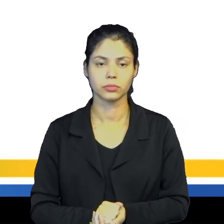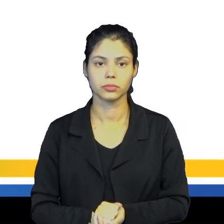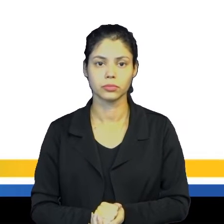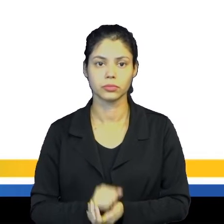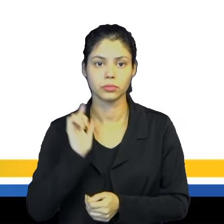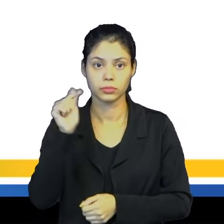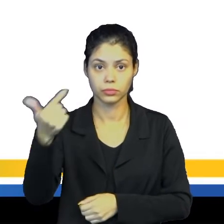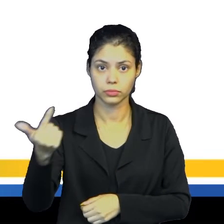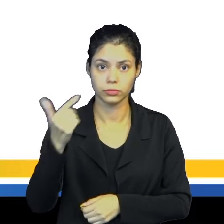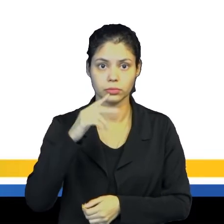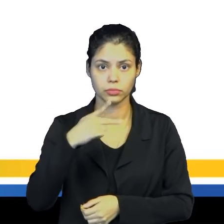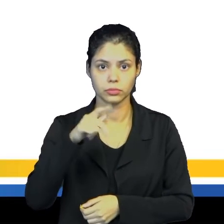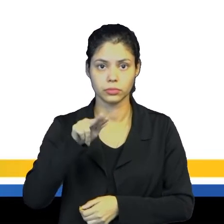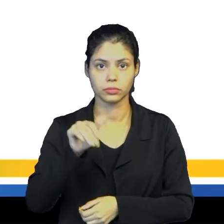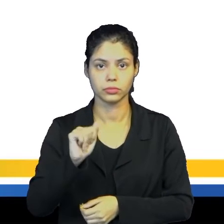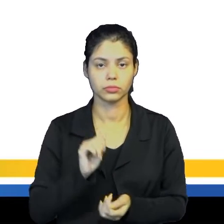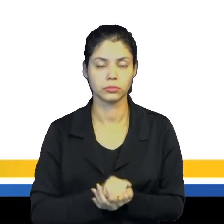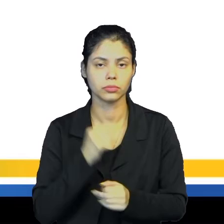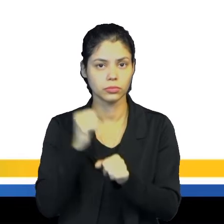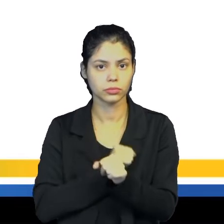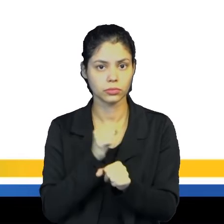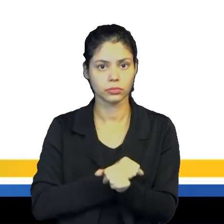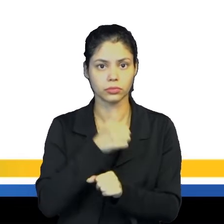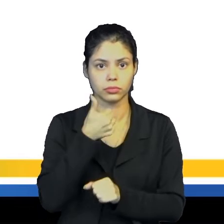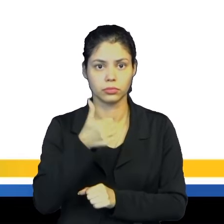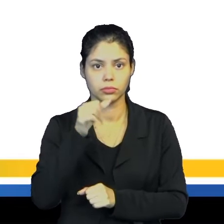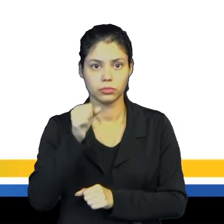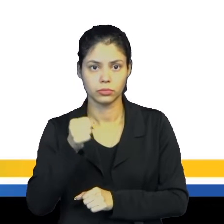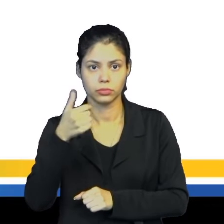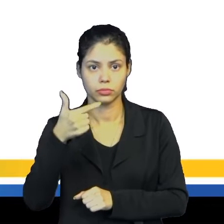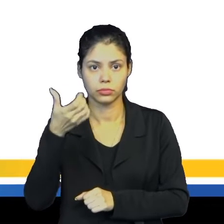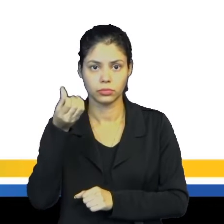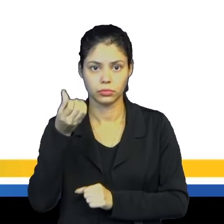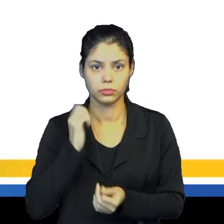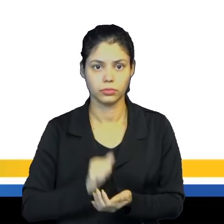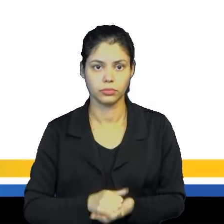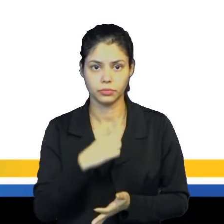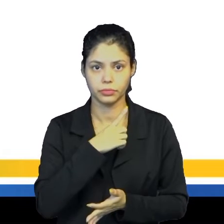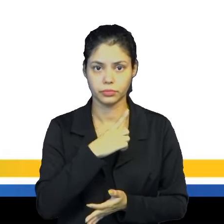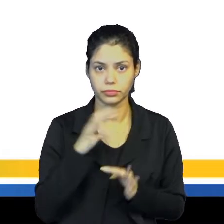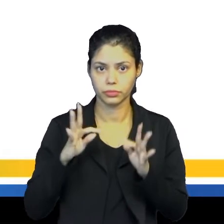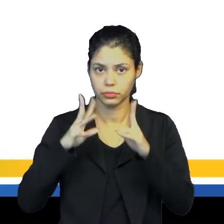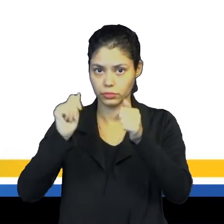Lá no Congresso de Panamá, né, no ano de 1826, a gente